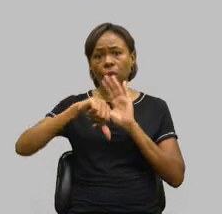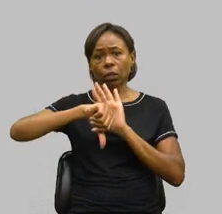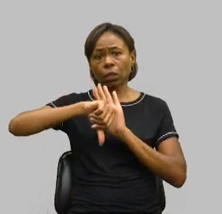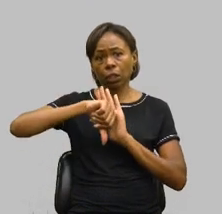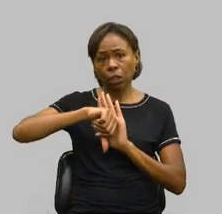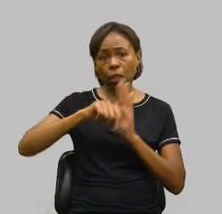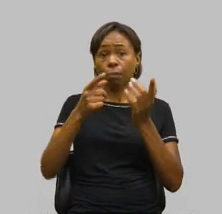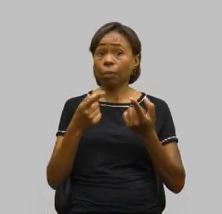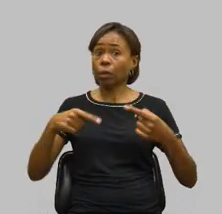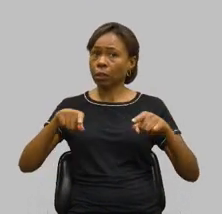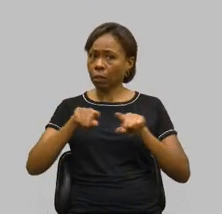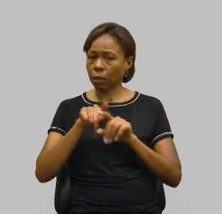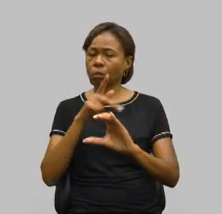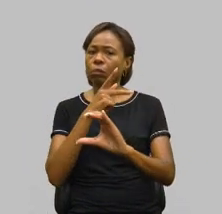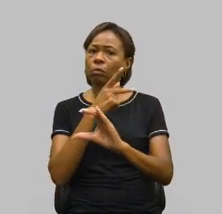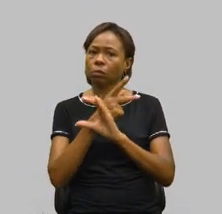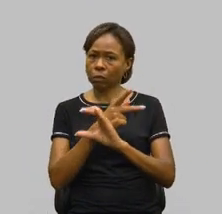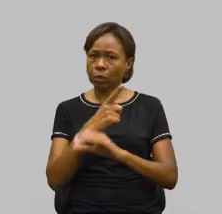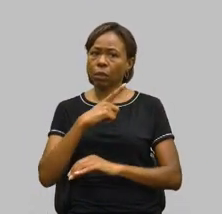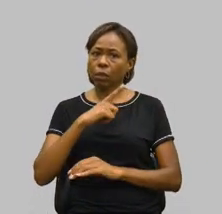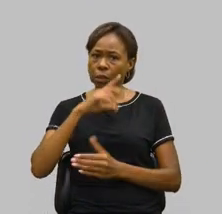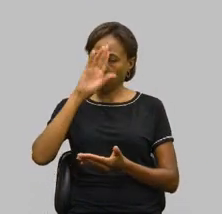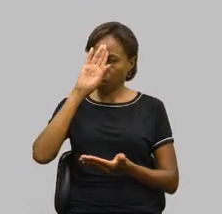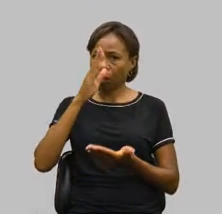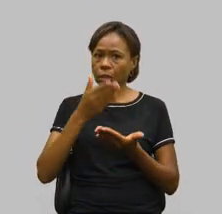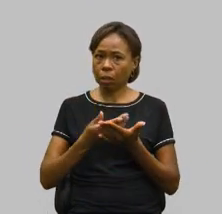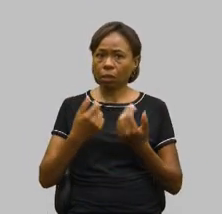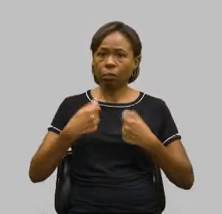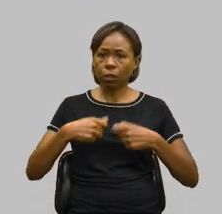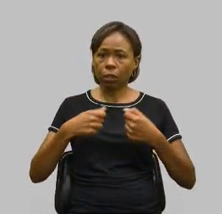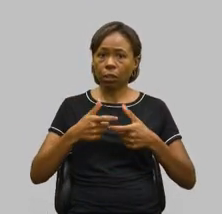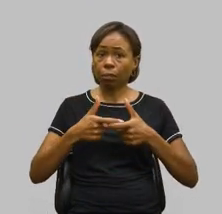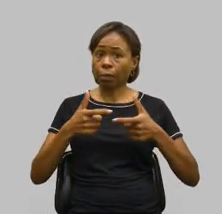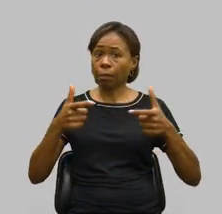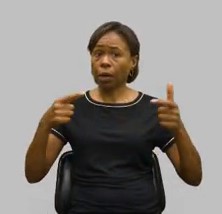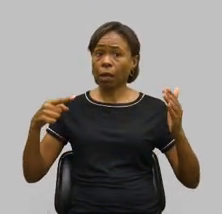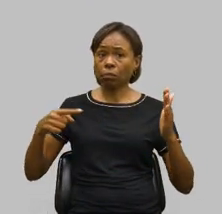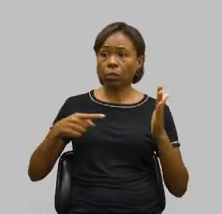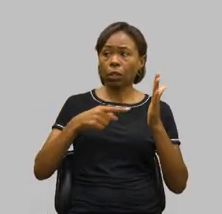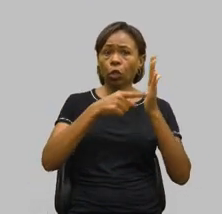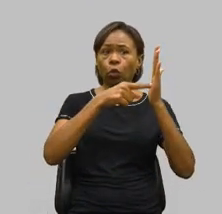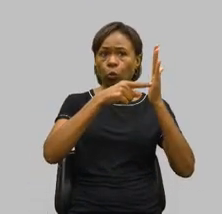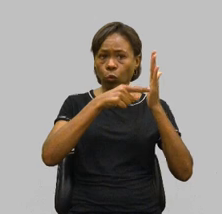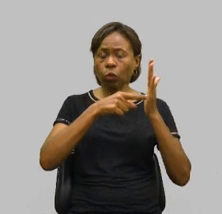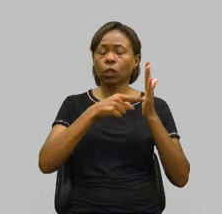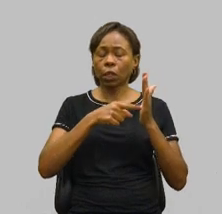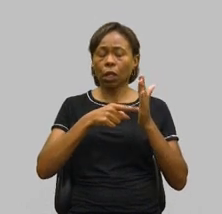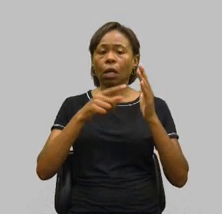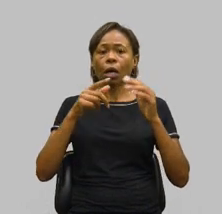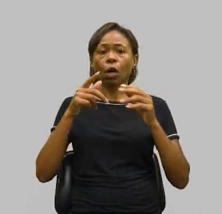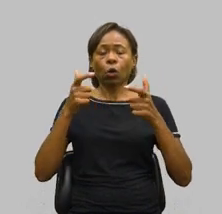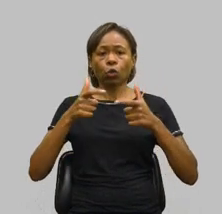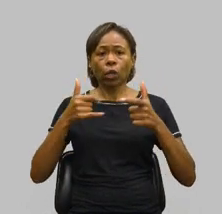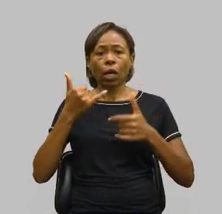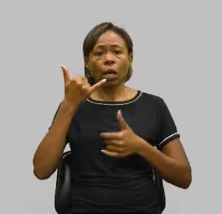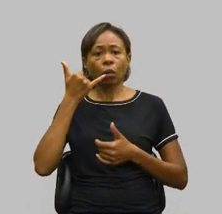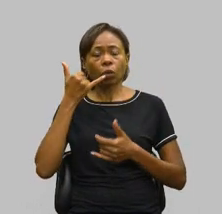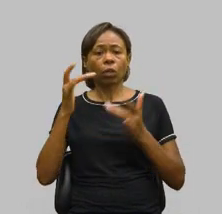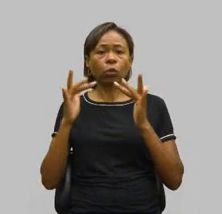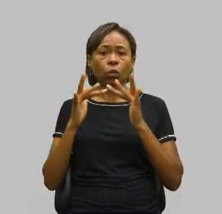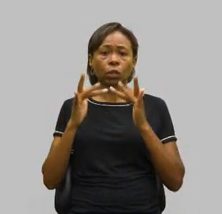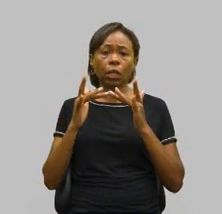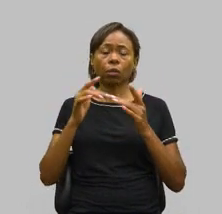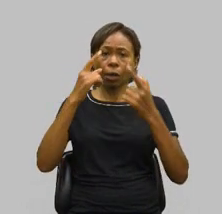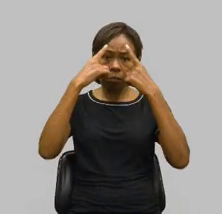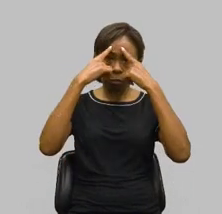polícia civil Nós acreditamos que nós precisamos ampliar denúncias ampliar canal de denúncias para que esses crimes possam diminuir